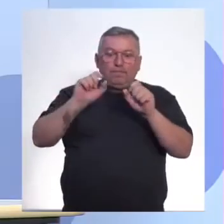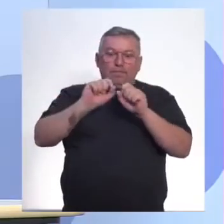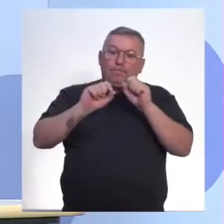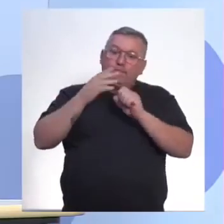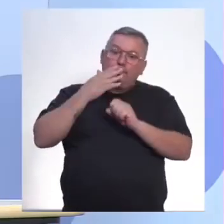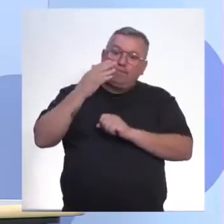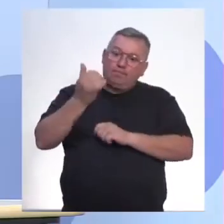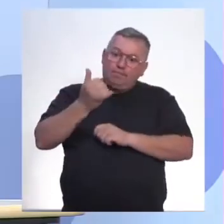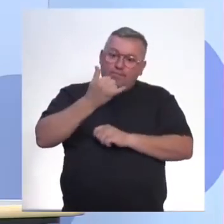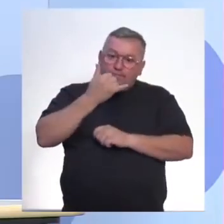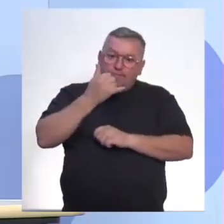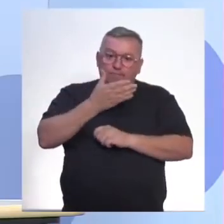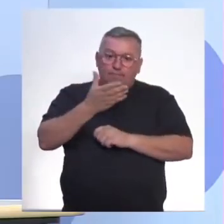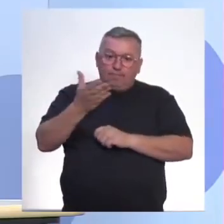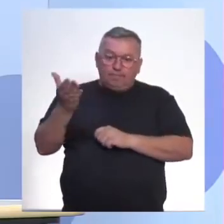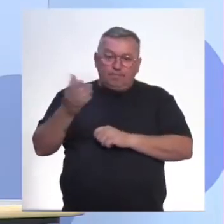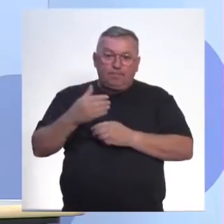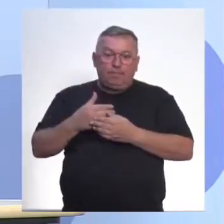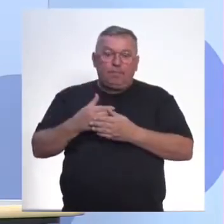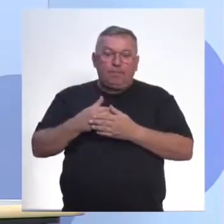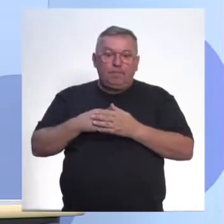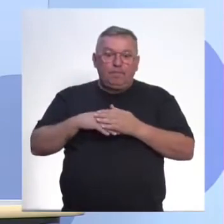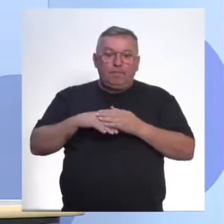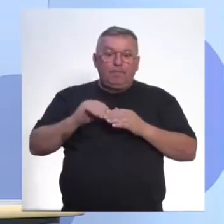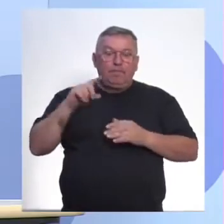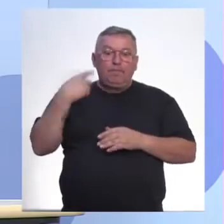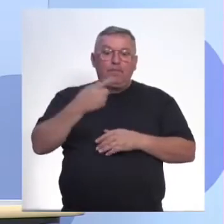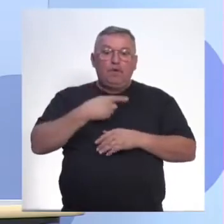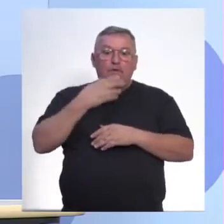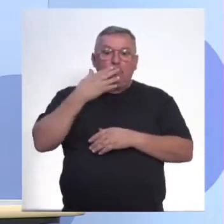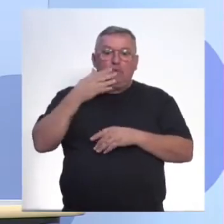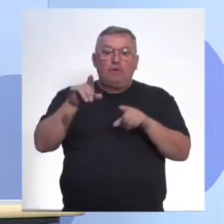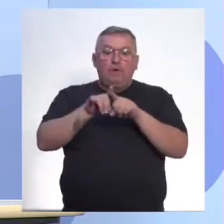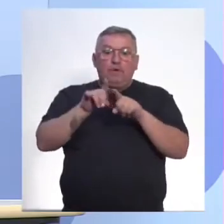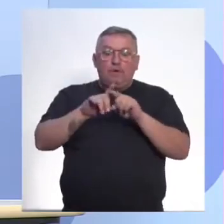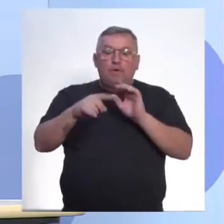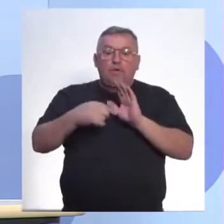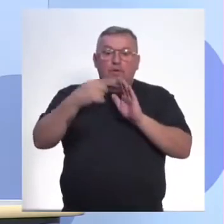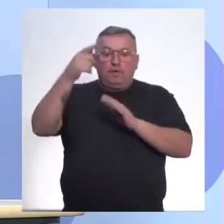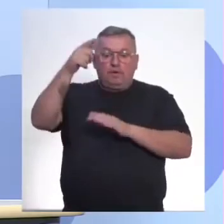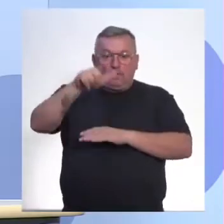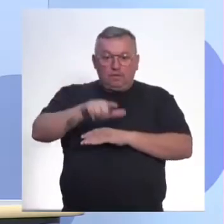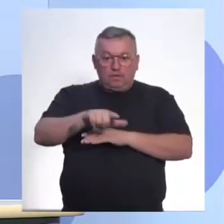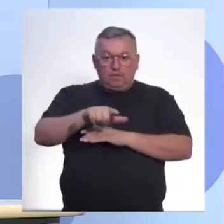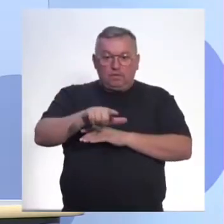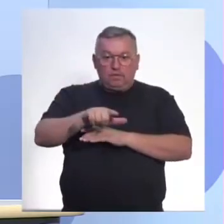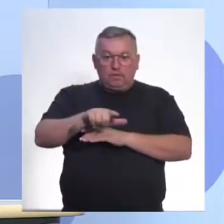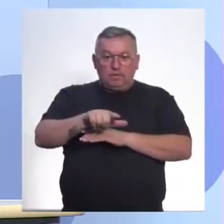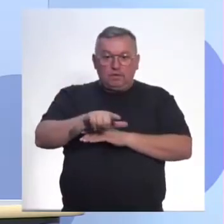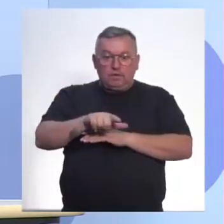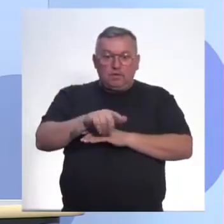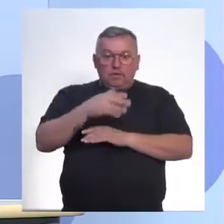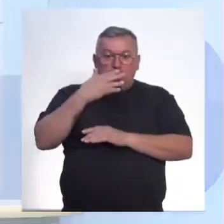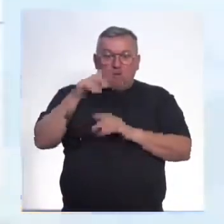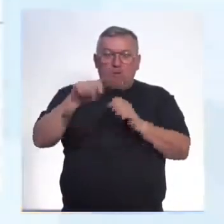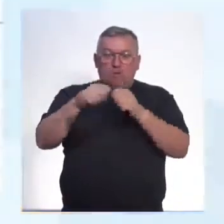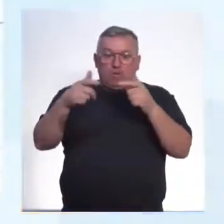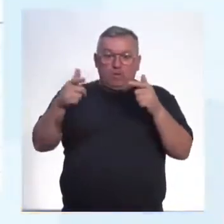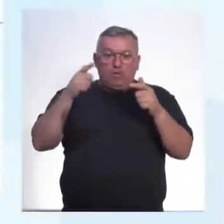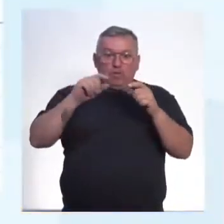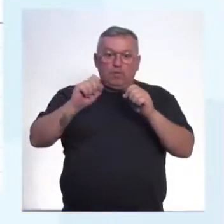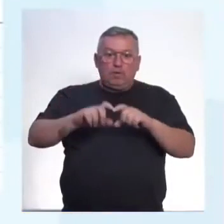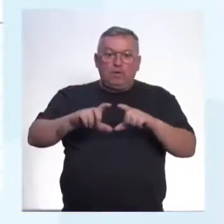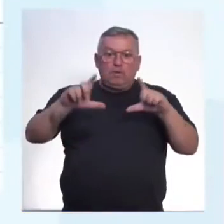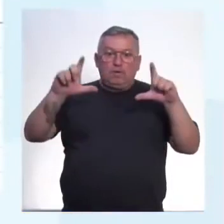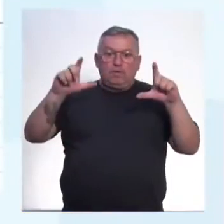até desculpas para vocês na questão aí. Nós vamos pedir até para mostrar de novo, né, Osmar? Sim. Nós pedimos para a produção aqui colocar um